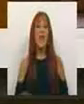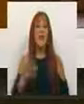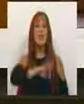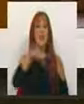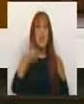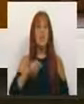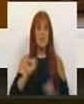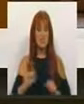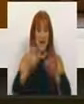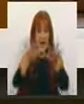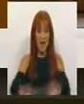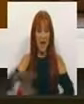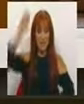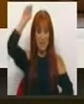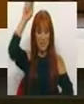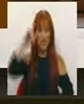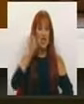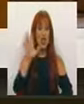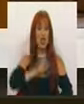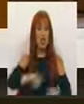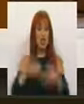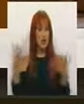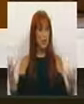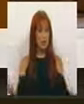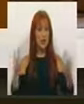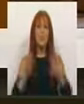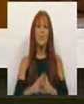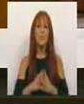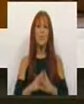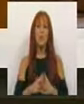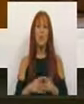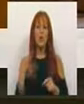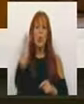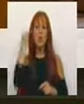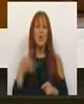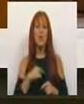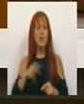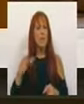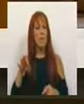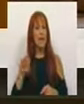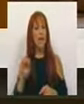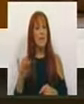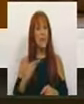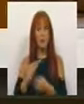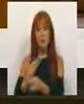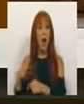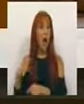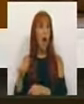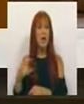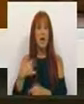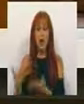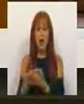antes da assembleia da república senhoras e senhores deputados o turismo é para o partido social democrata maria